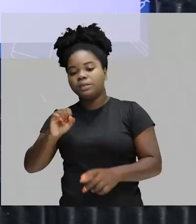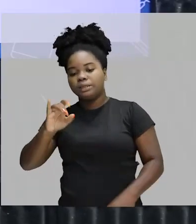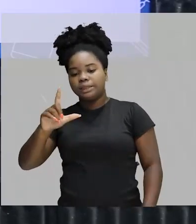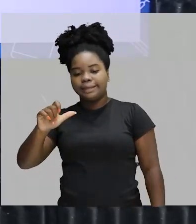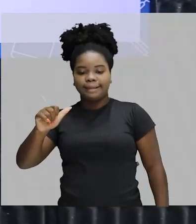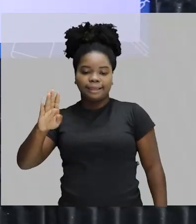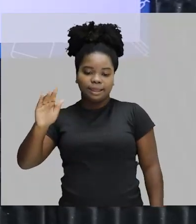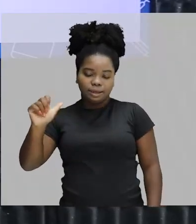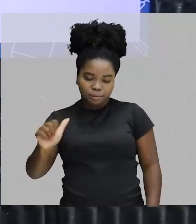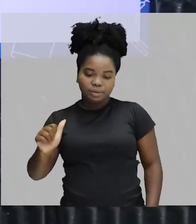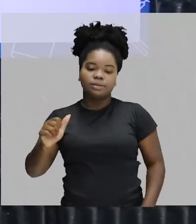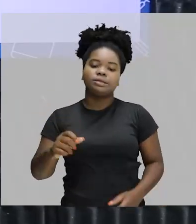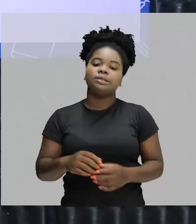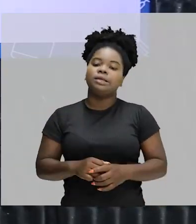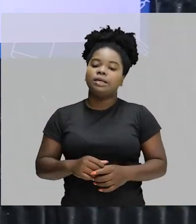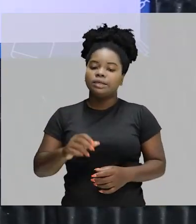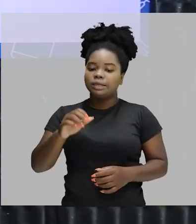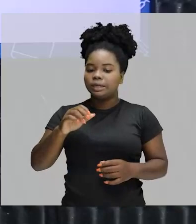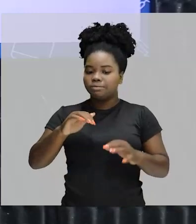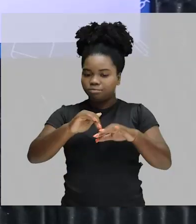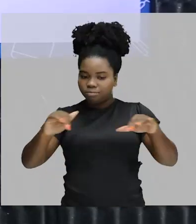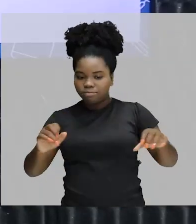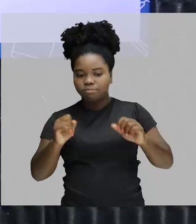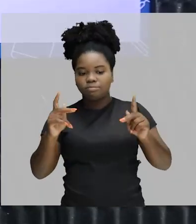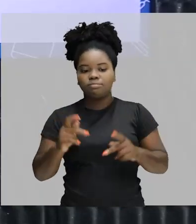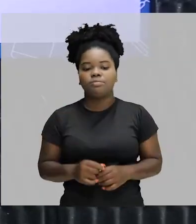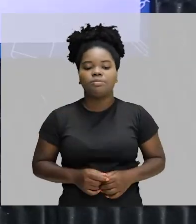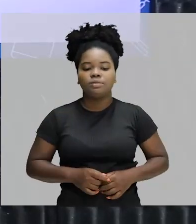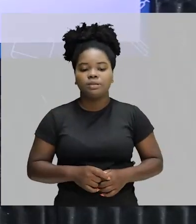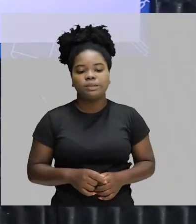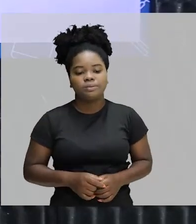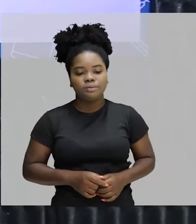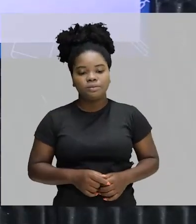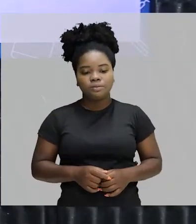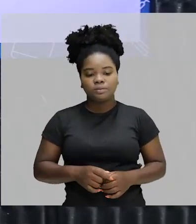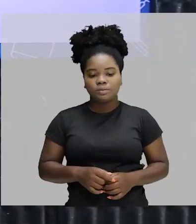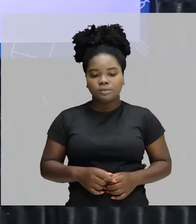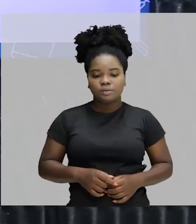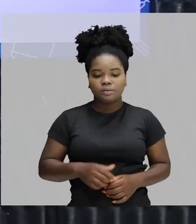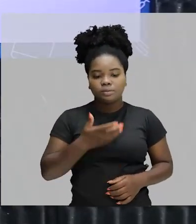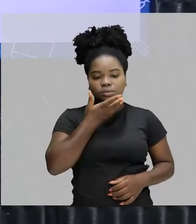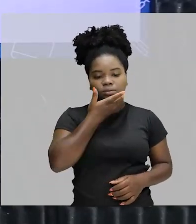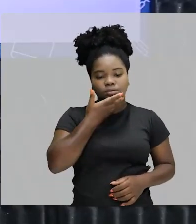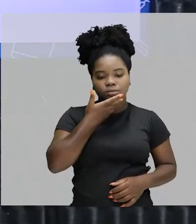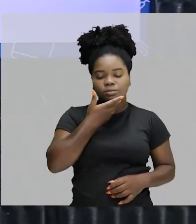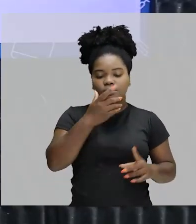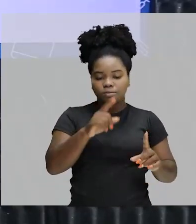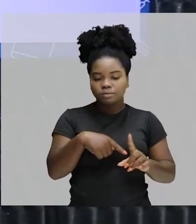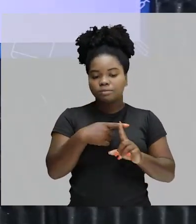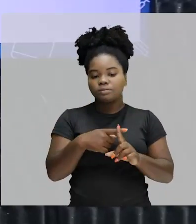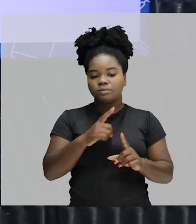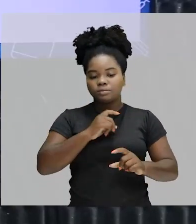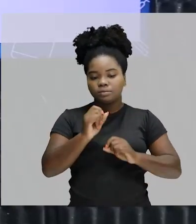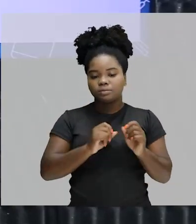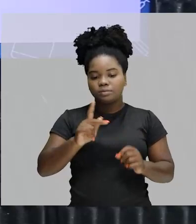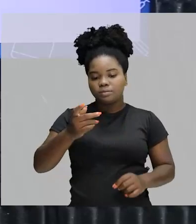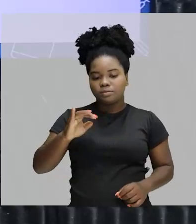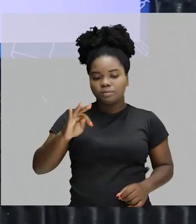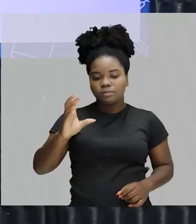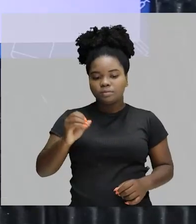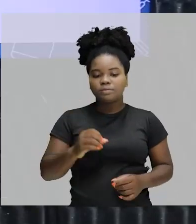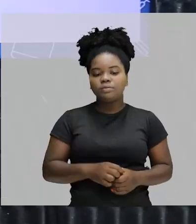cada. Então, a gente pode fazer o quê? A gente duplica duplica e forma o hiato,